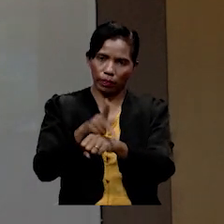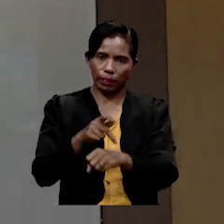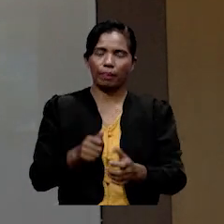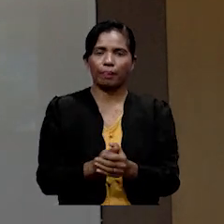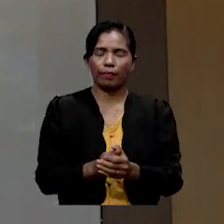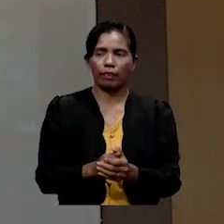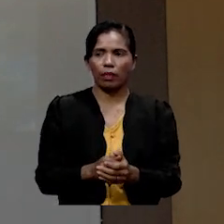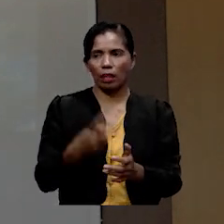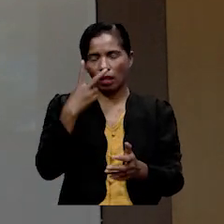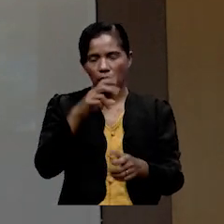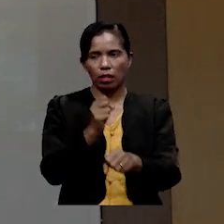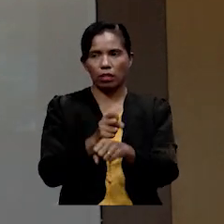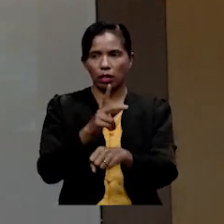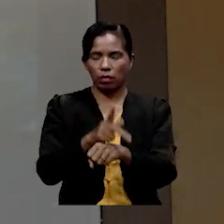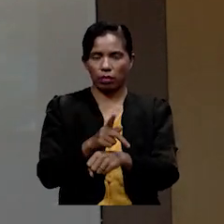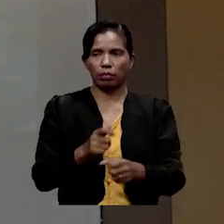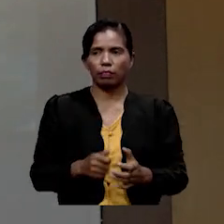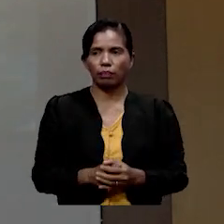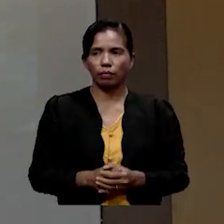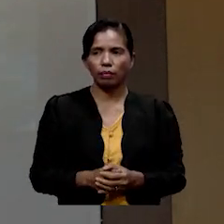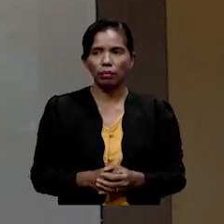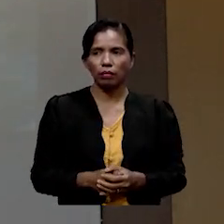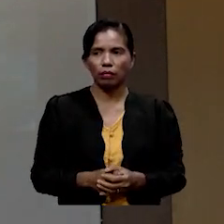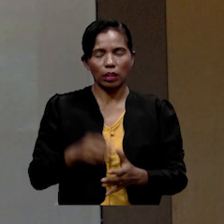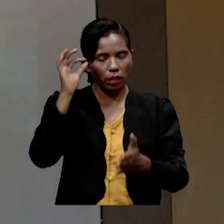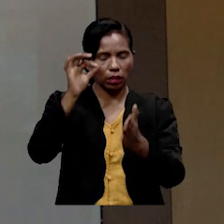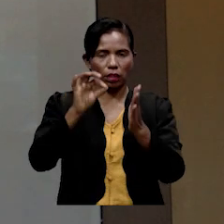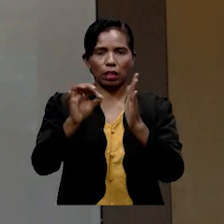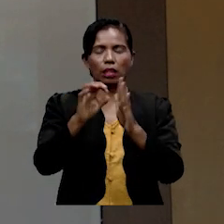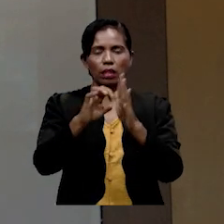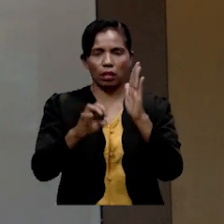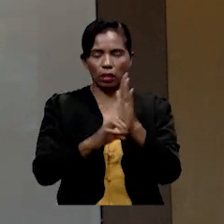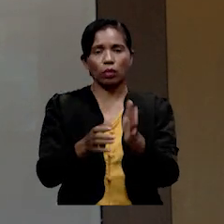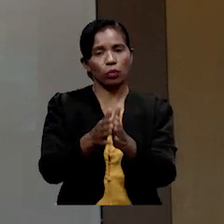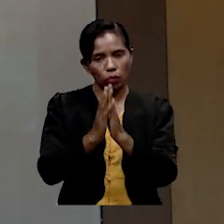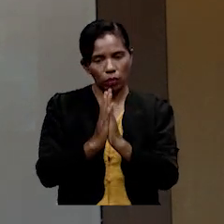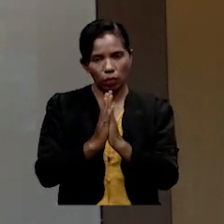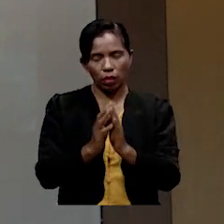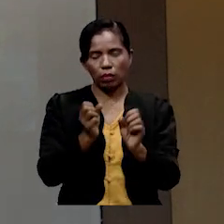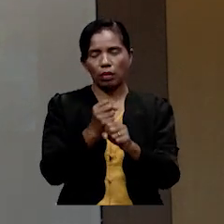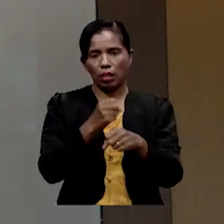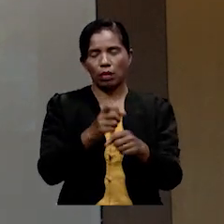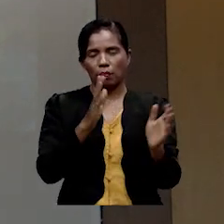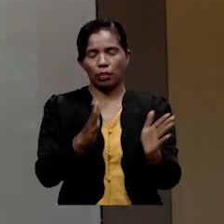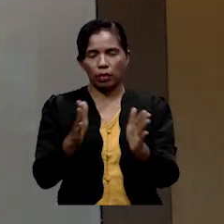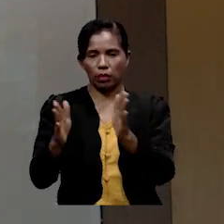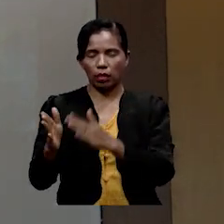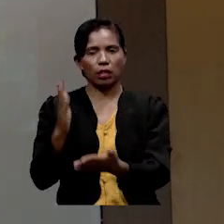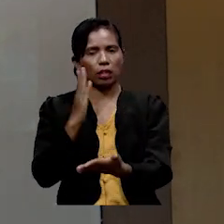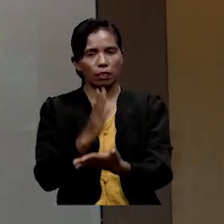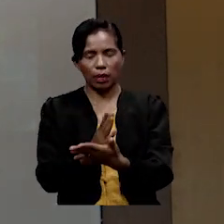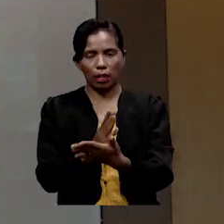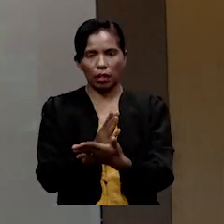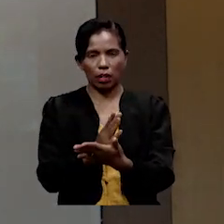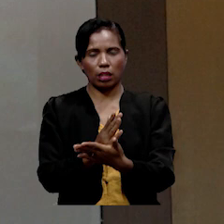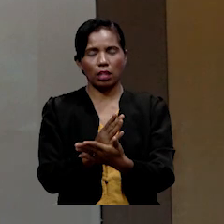liga na fatin ho se fo pe ba secretario estado husu para ho di bele mos hare proceso ser nebe mak se pendenti hela